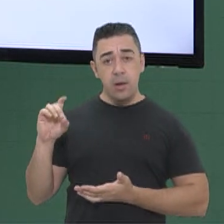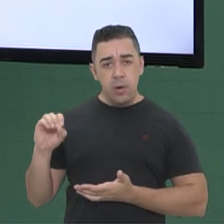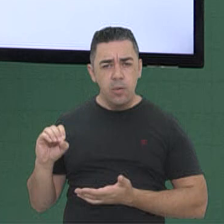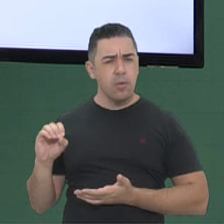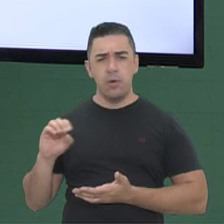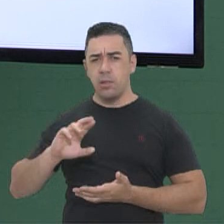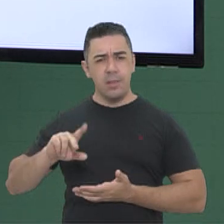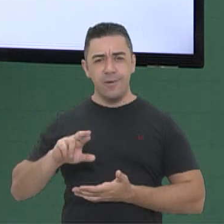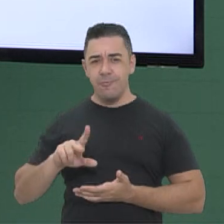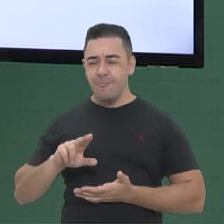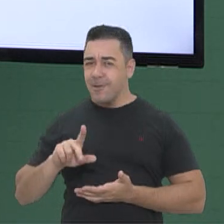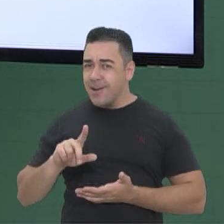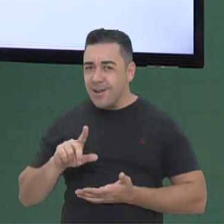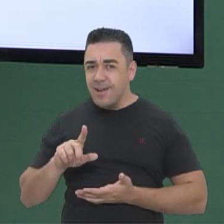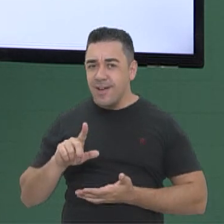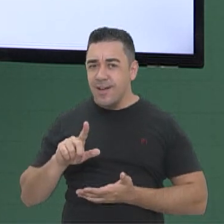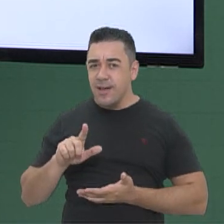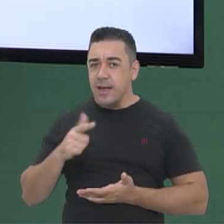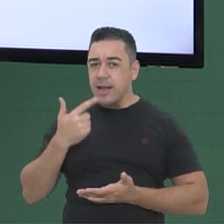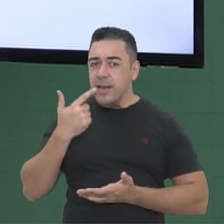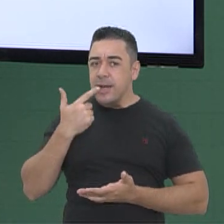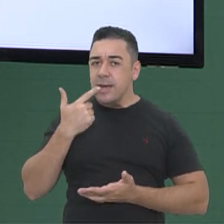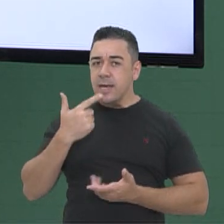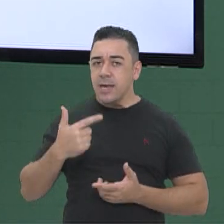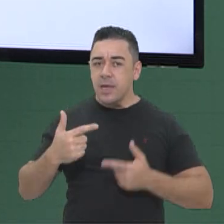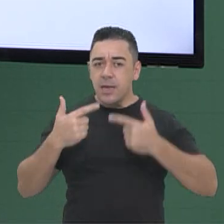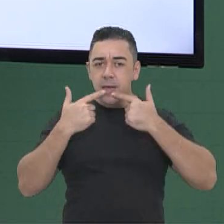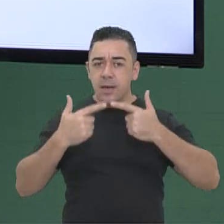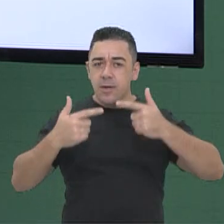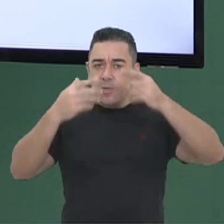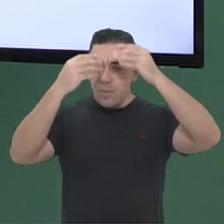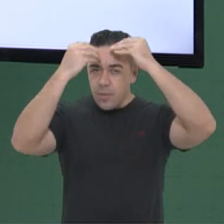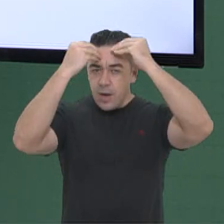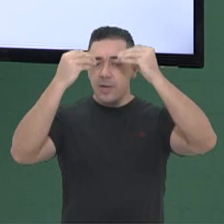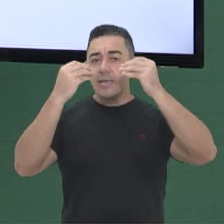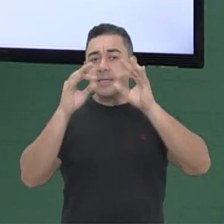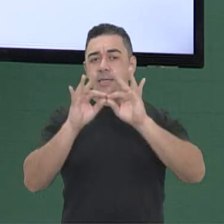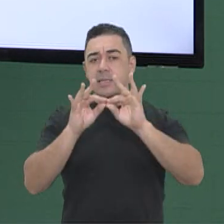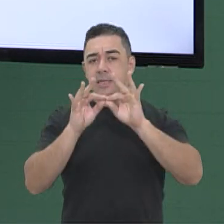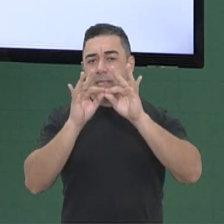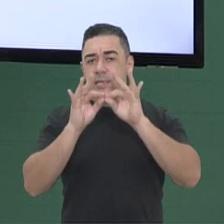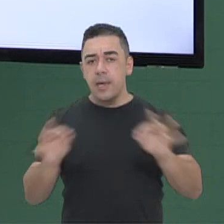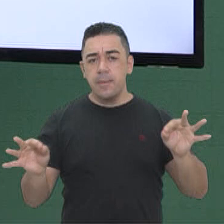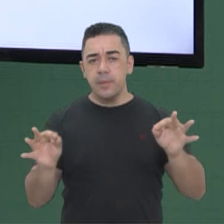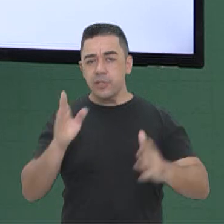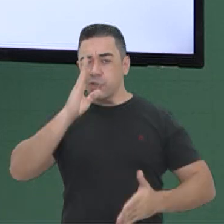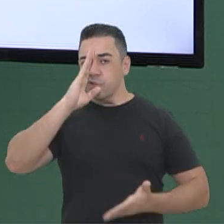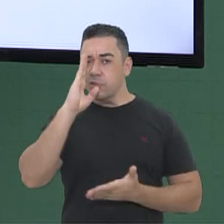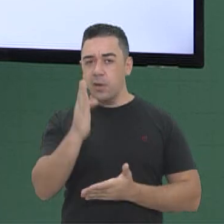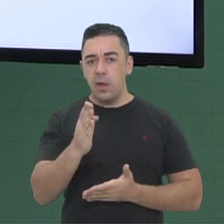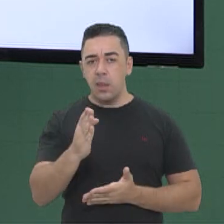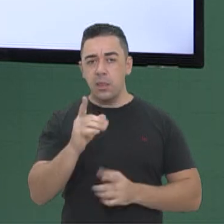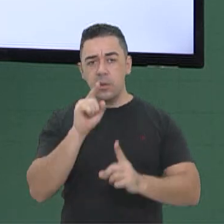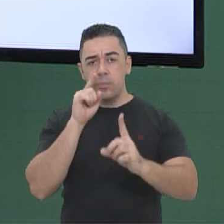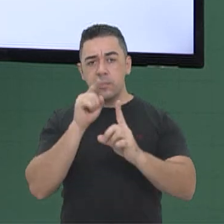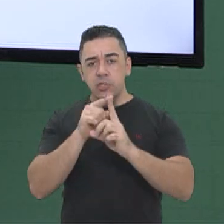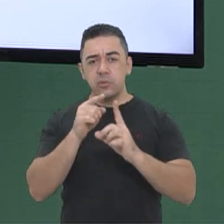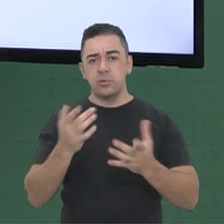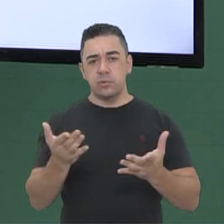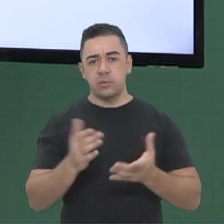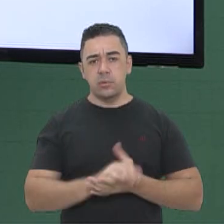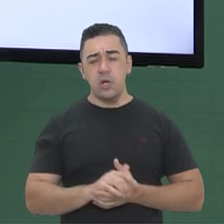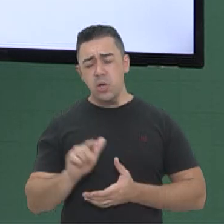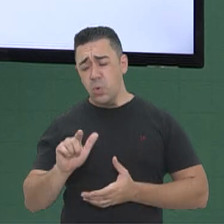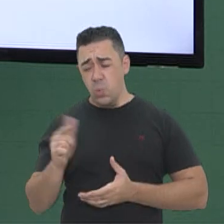sim linguagem simples. Uma linguagem sencilla. Tem que ser direta, objetiva. E